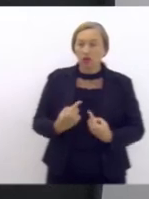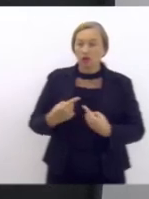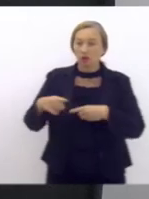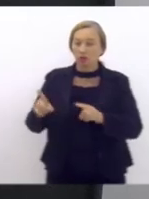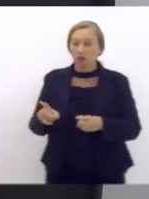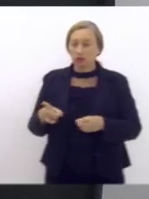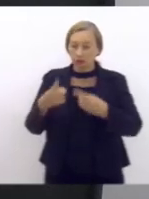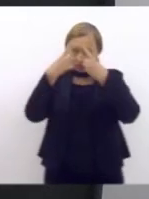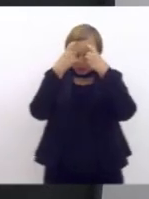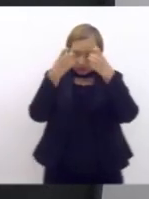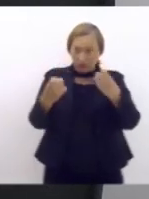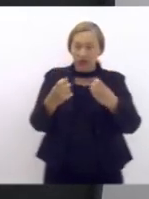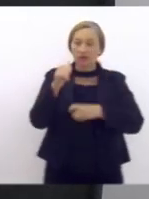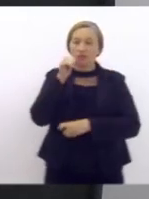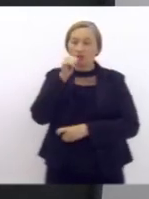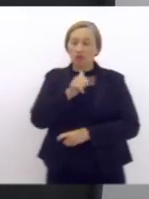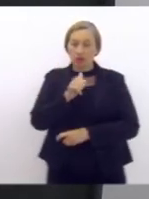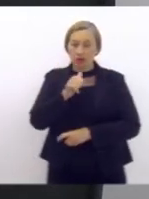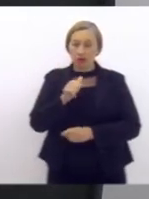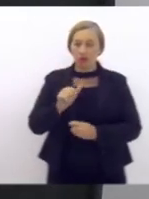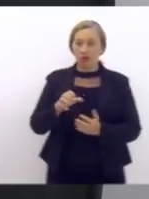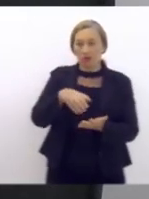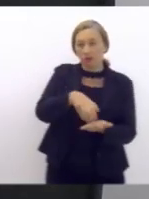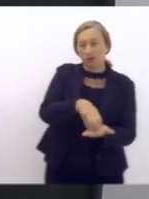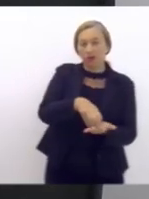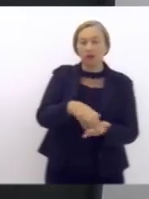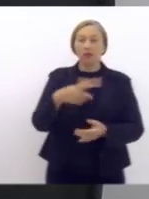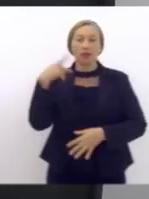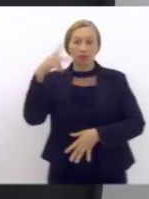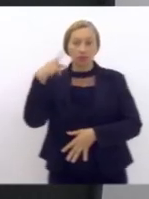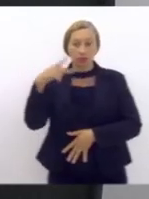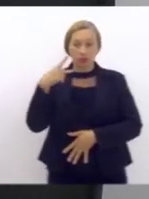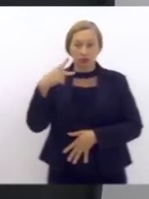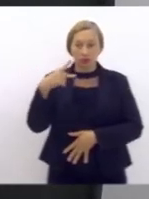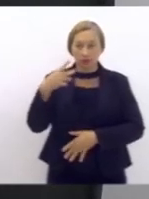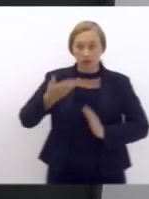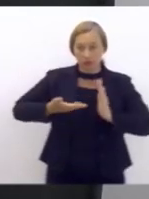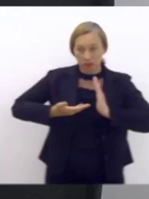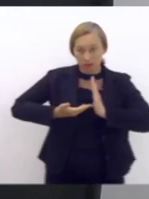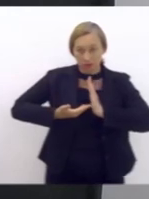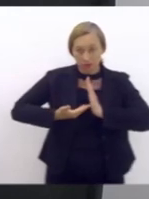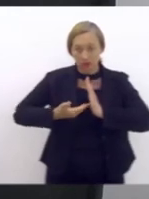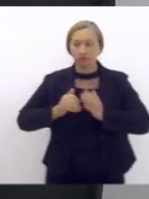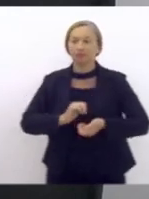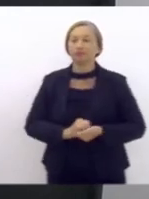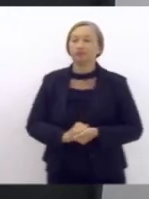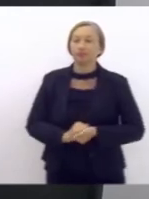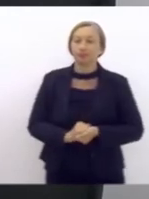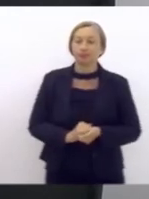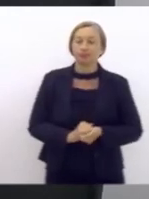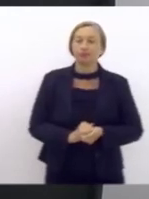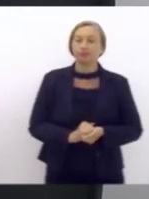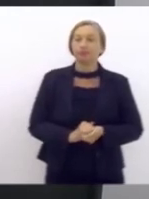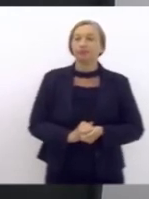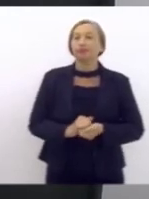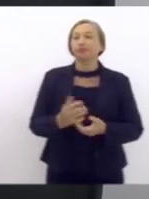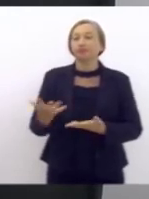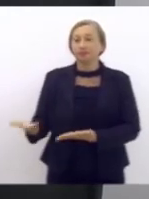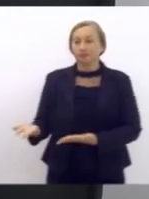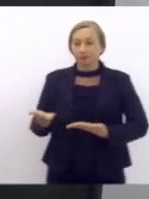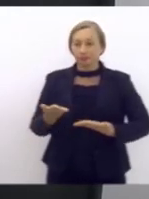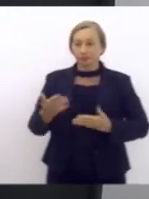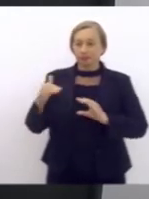Mulher do Observatório Nacional da Mulher na Política da Câmara dos Deputados. E nós acabamos de receber